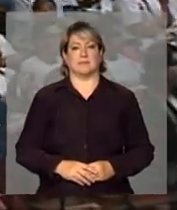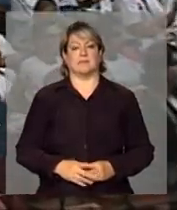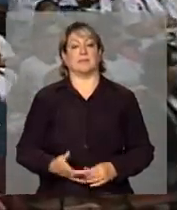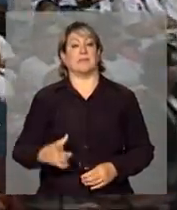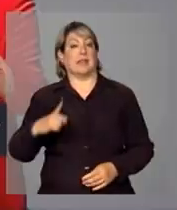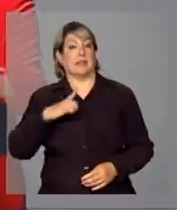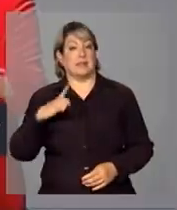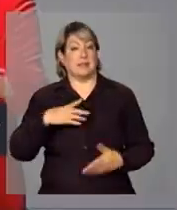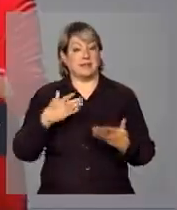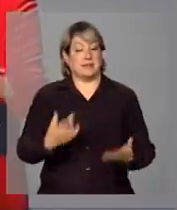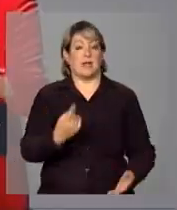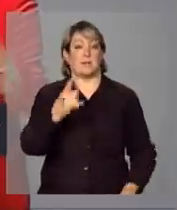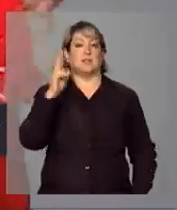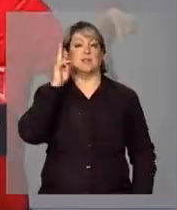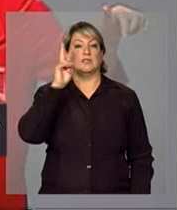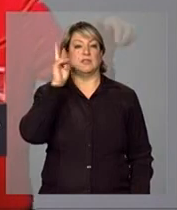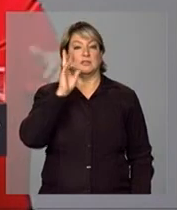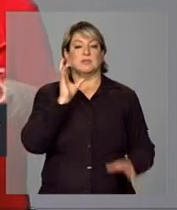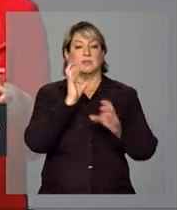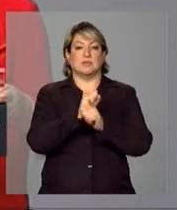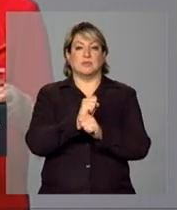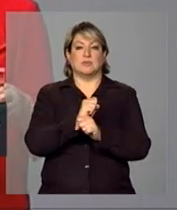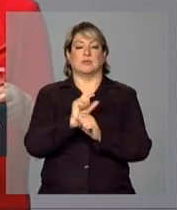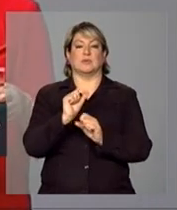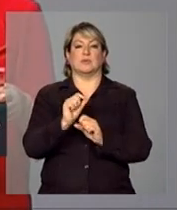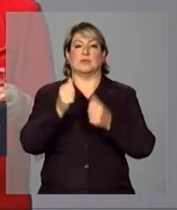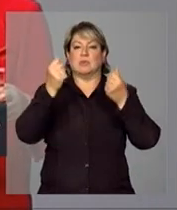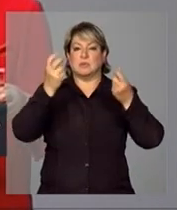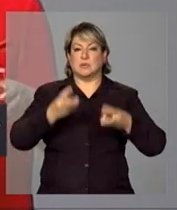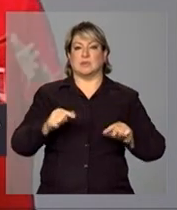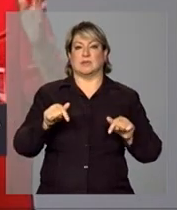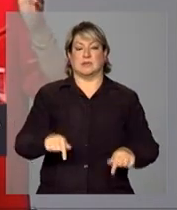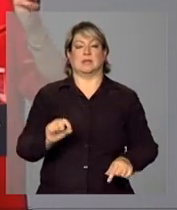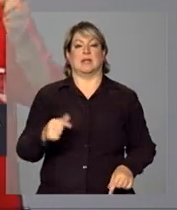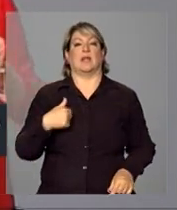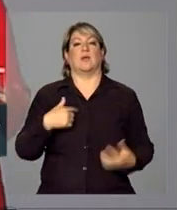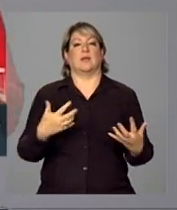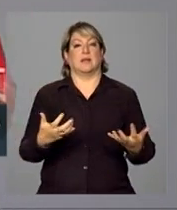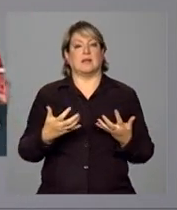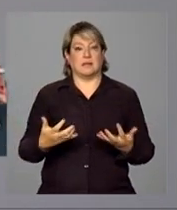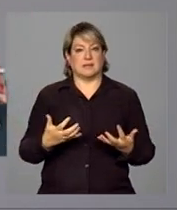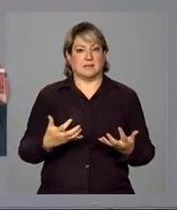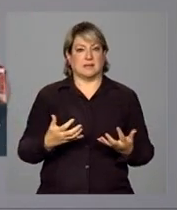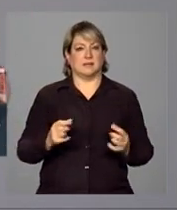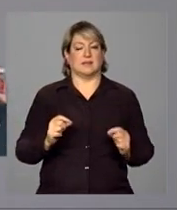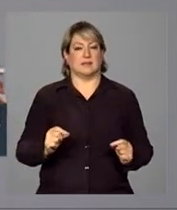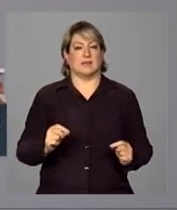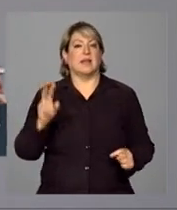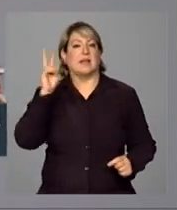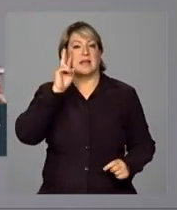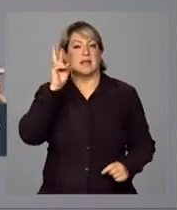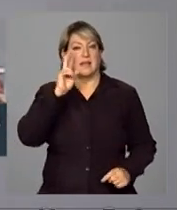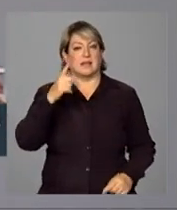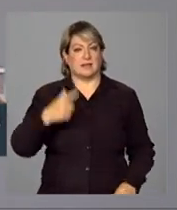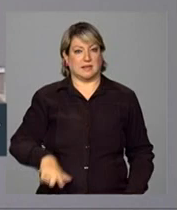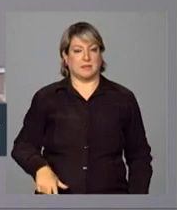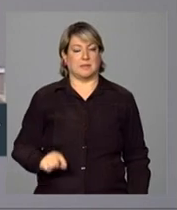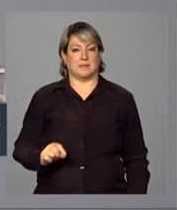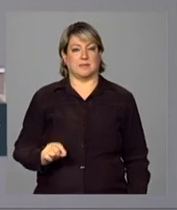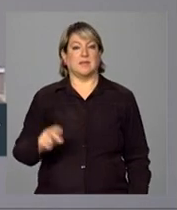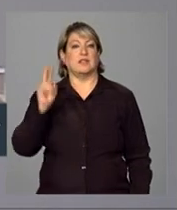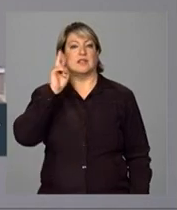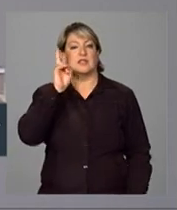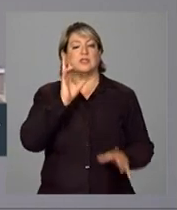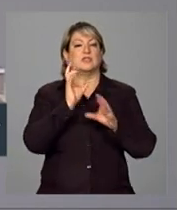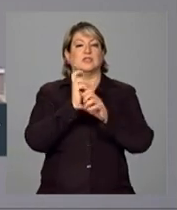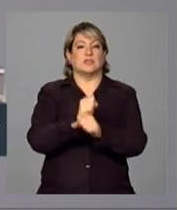tem uma história que foi contada aqui e que eu queria relembrar. É a